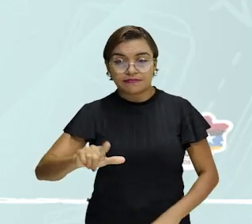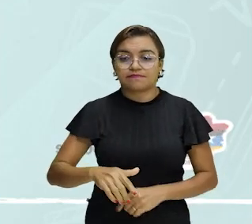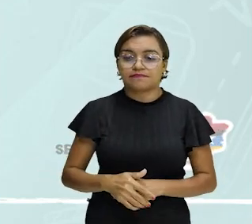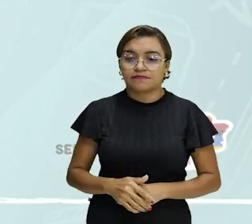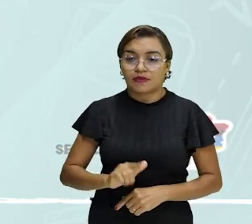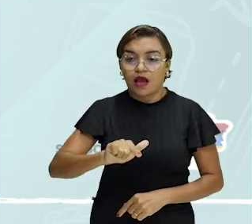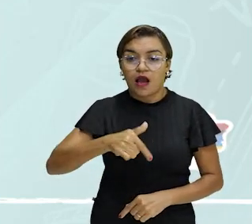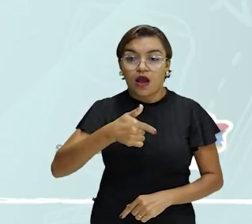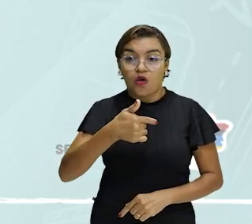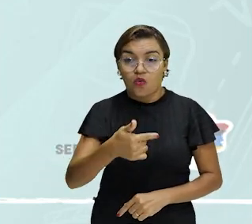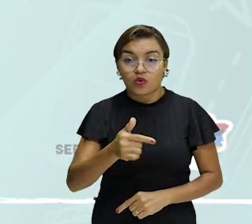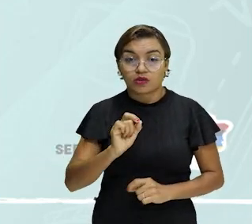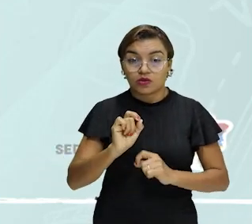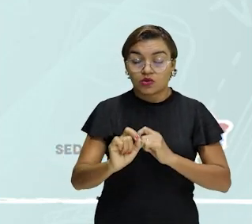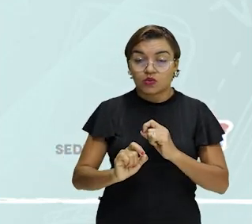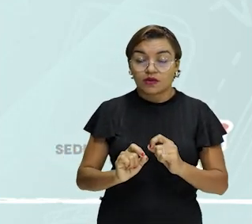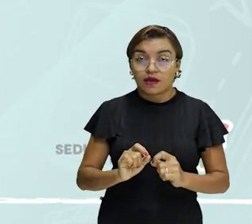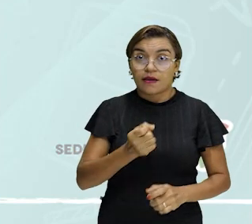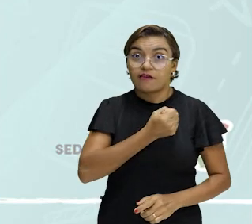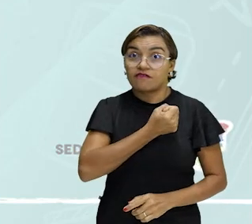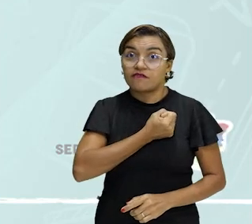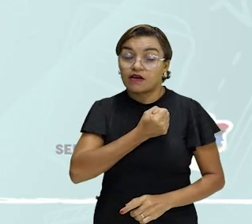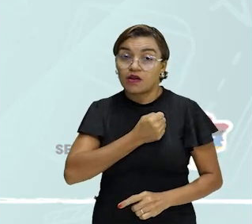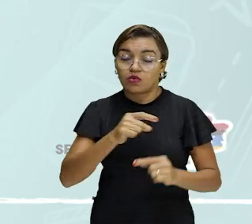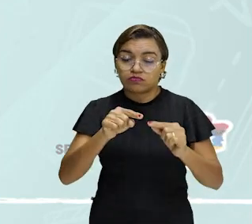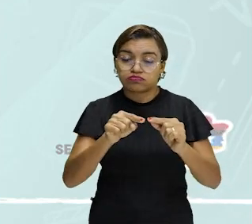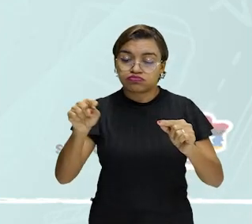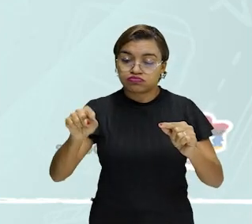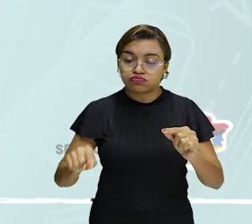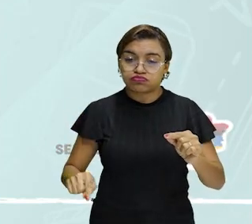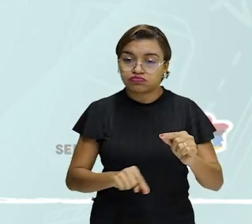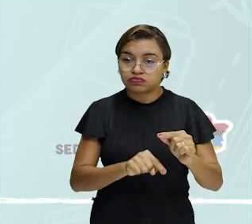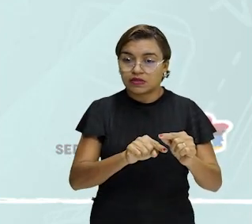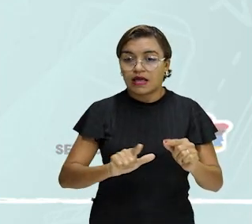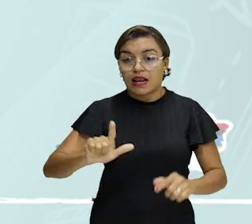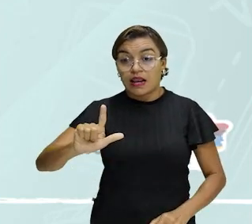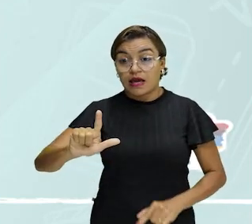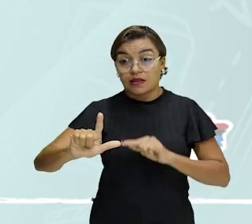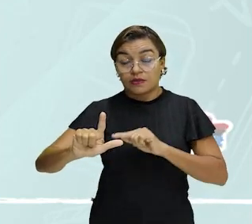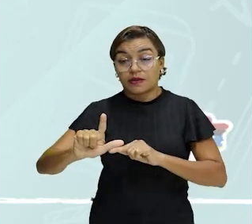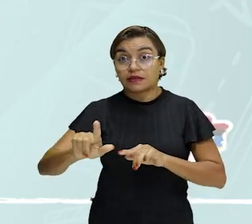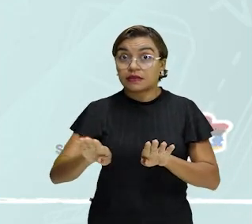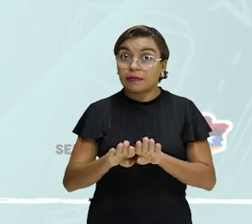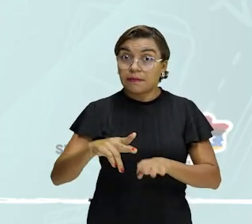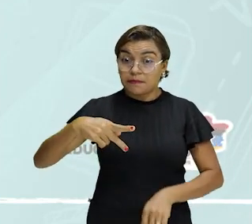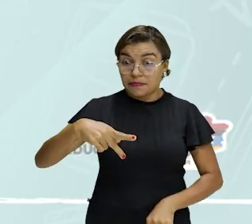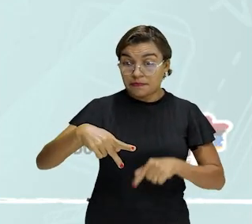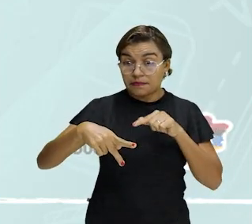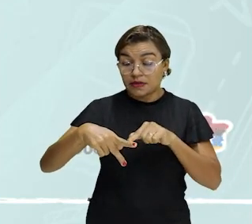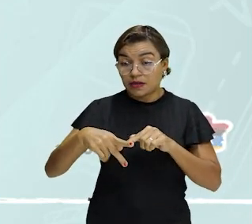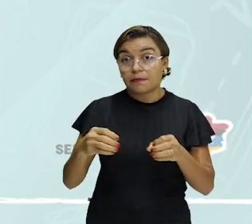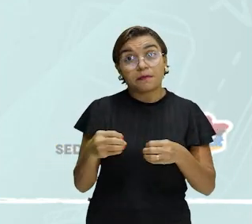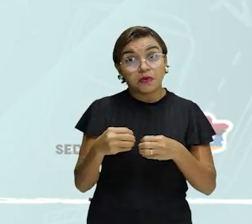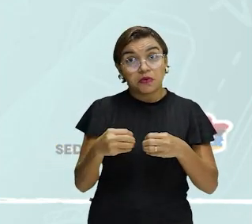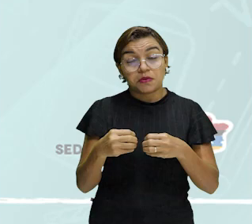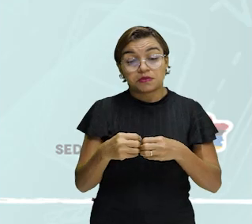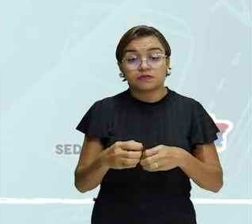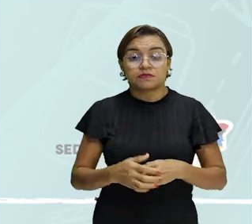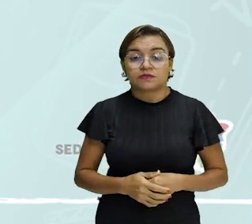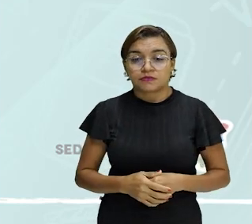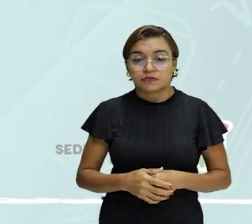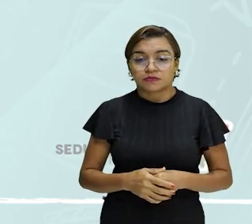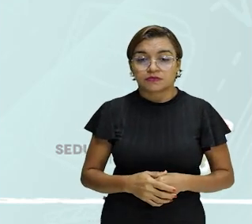bom? Lembrando também que nós associamos equações exponenciais com logaritmos, ou